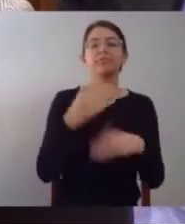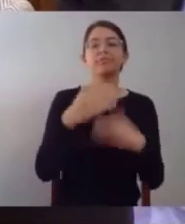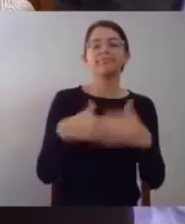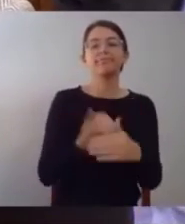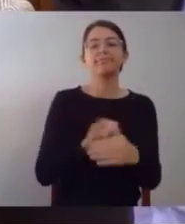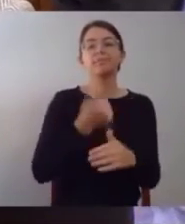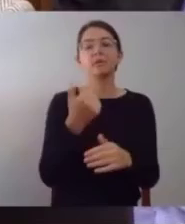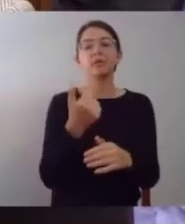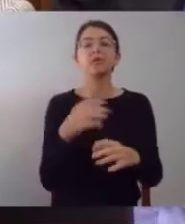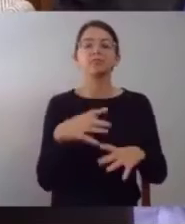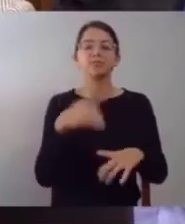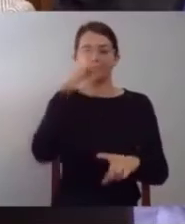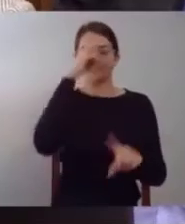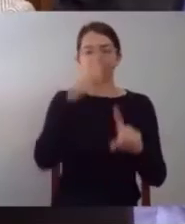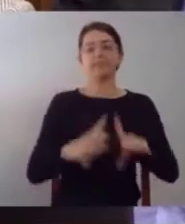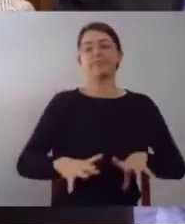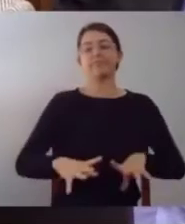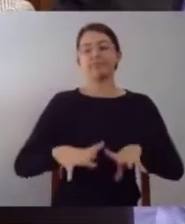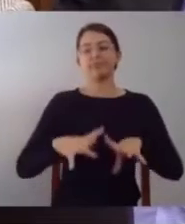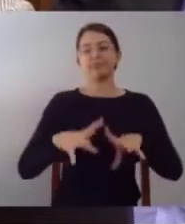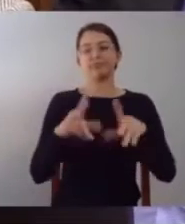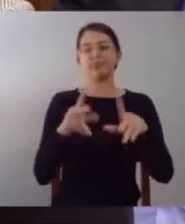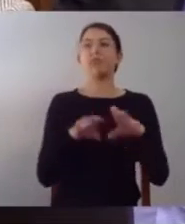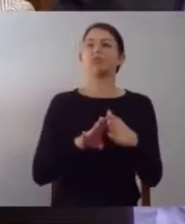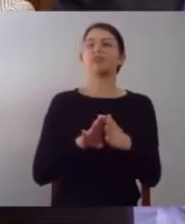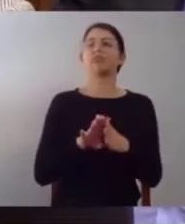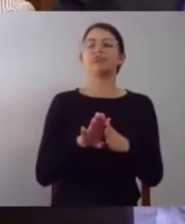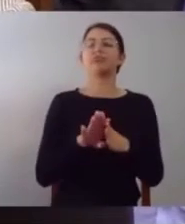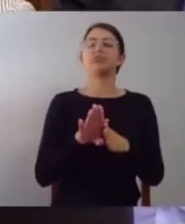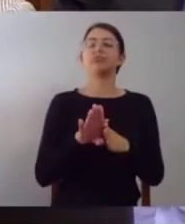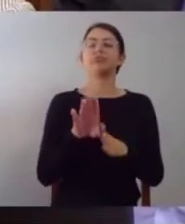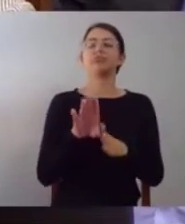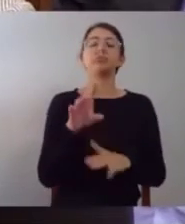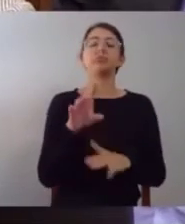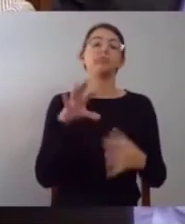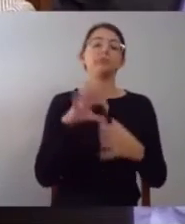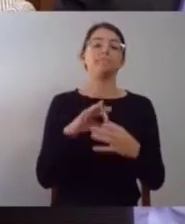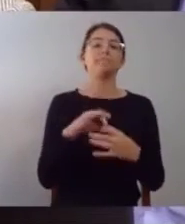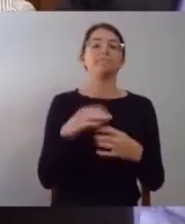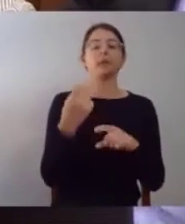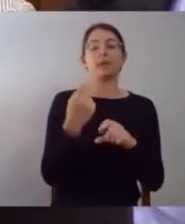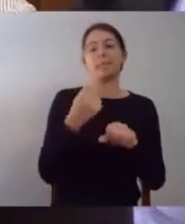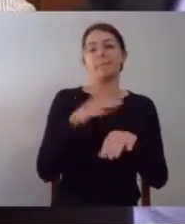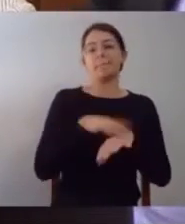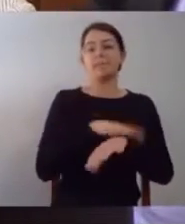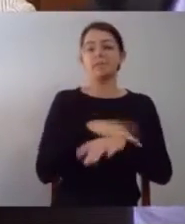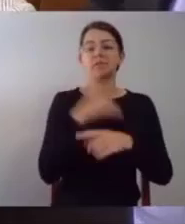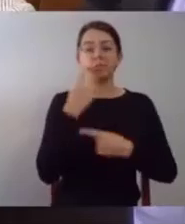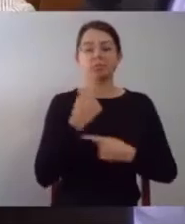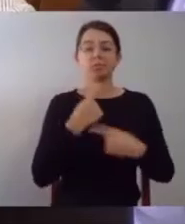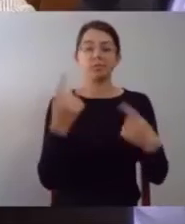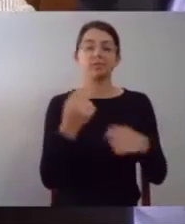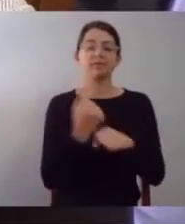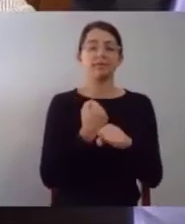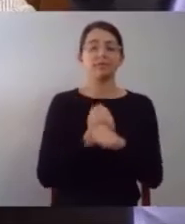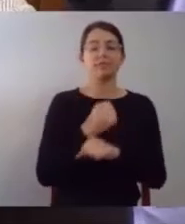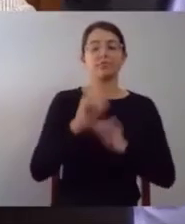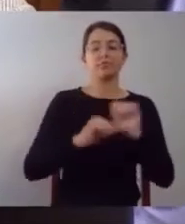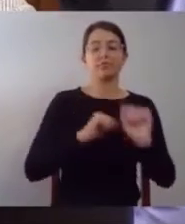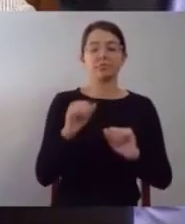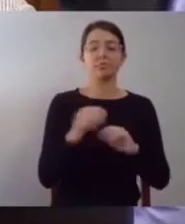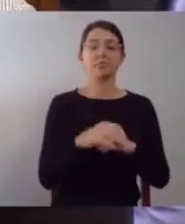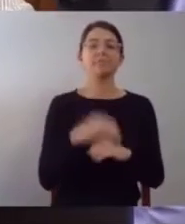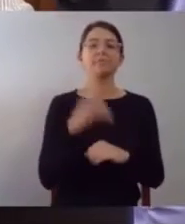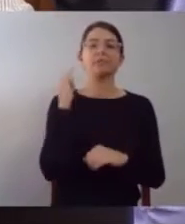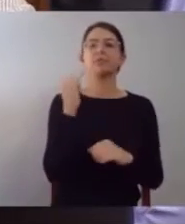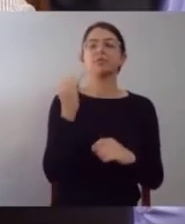se pretende constante dos quadros da administração pública e do seu serviço. Não há instituição nenhuma que faça este